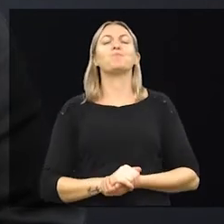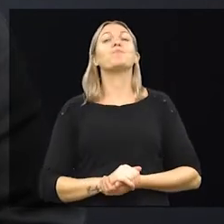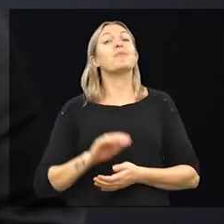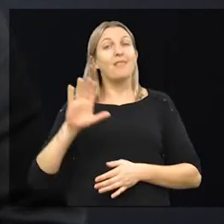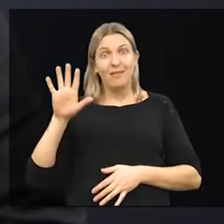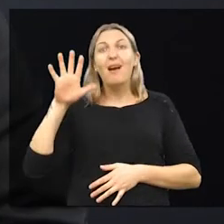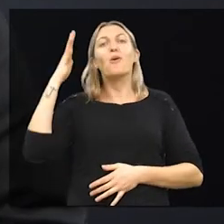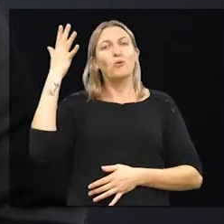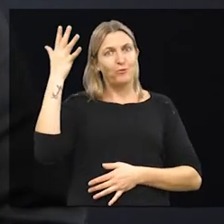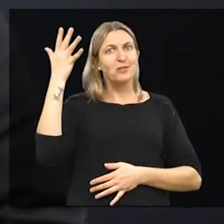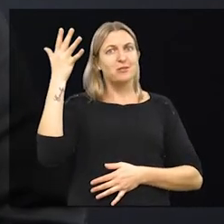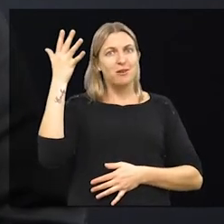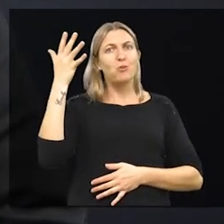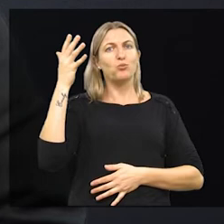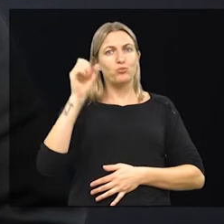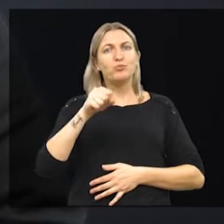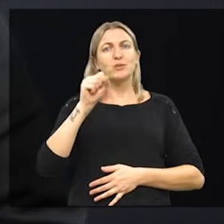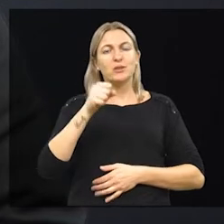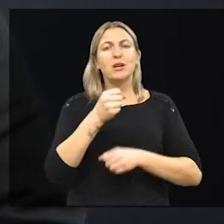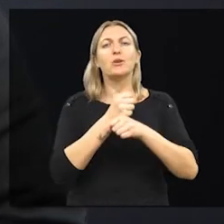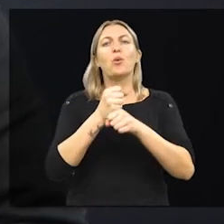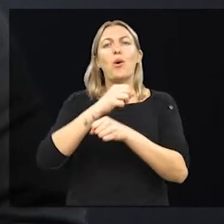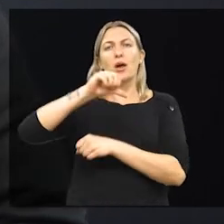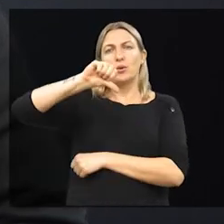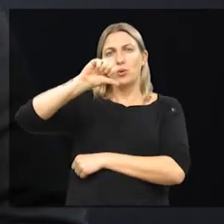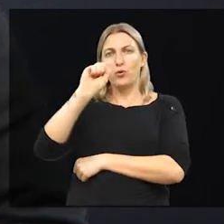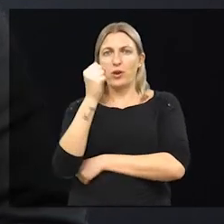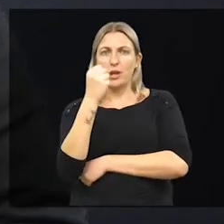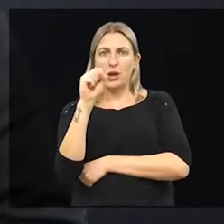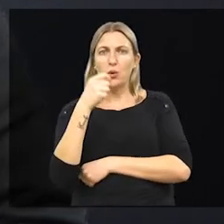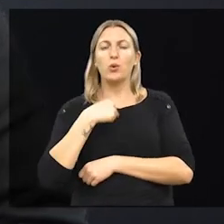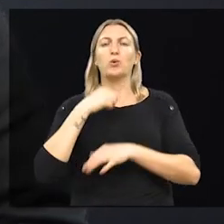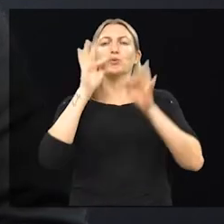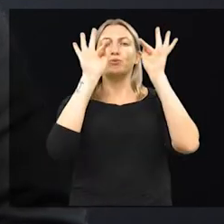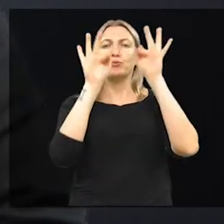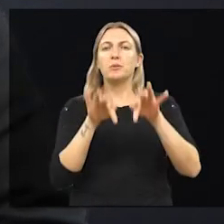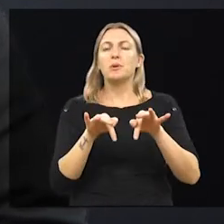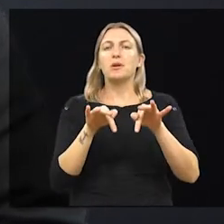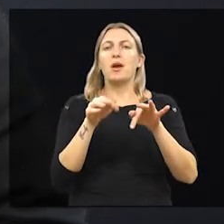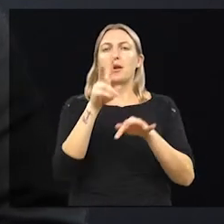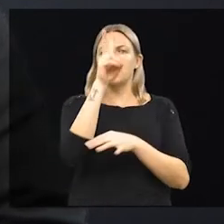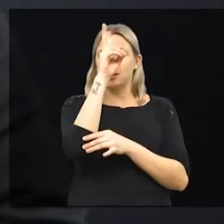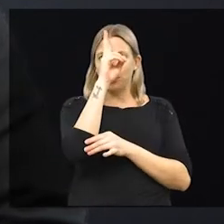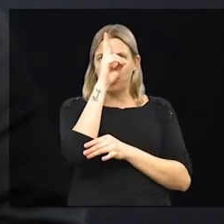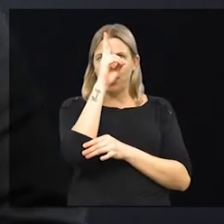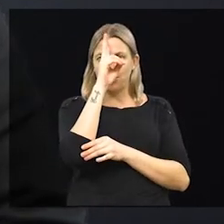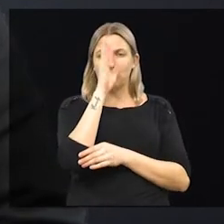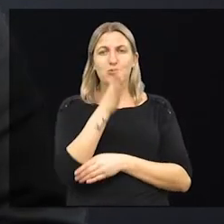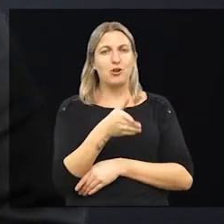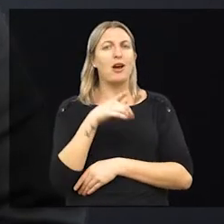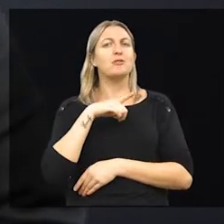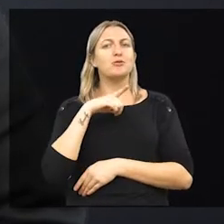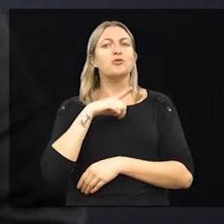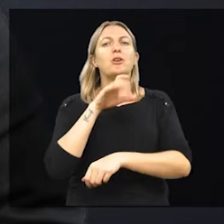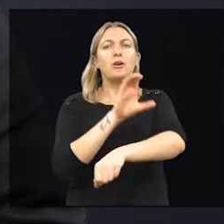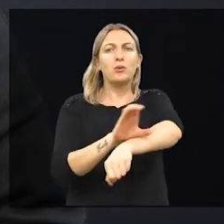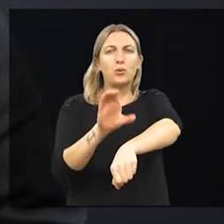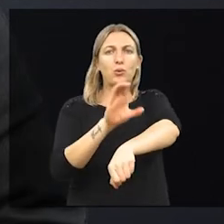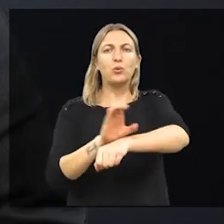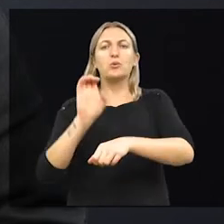minha casa e foi o que aconteceu então em 98 quando eu acabei o ensino